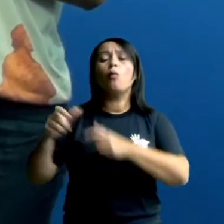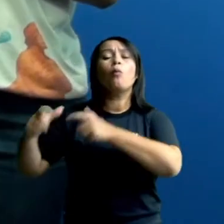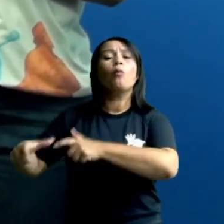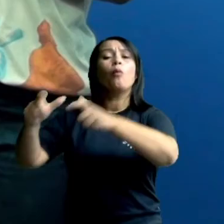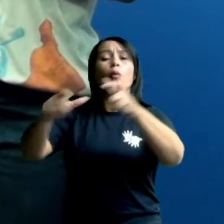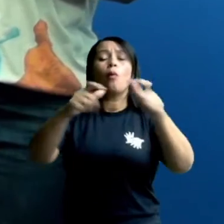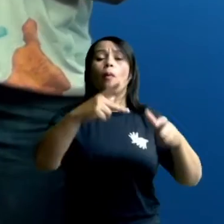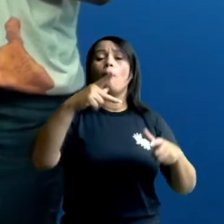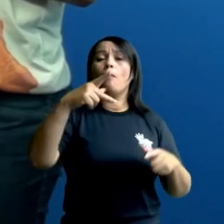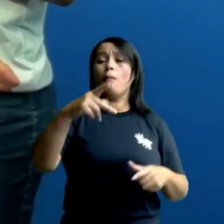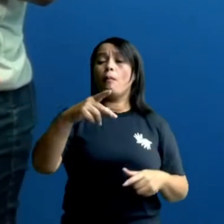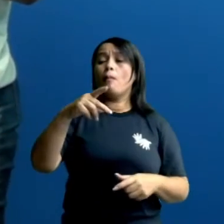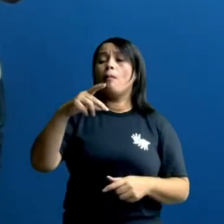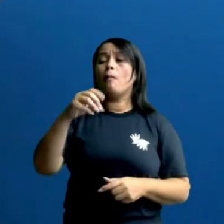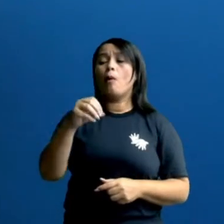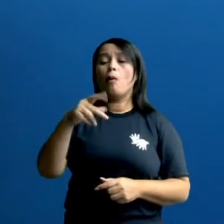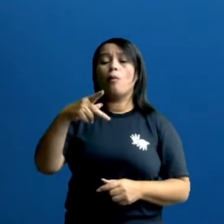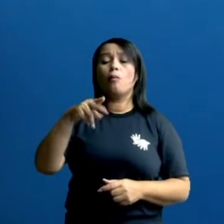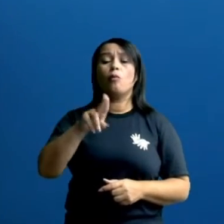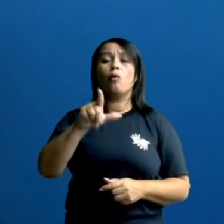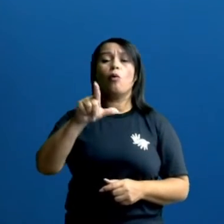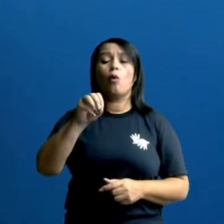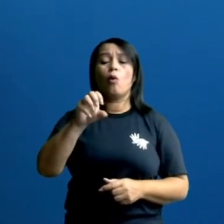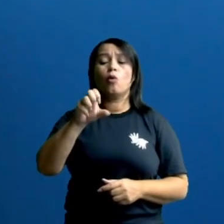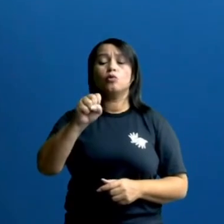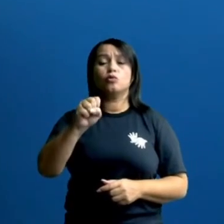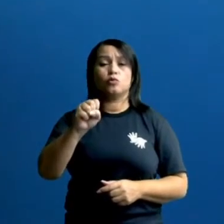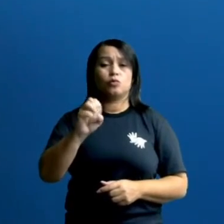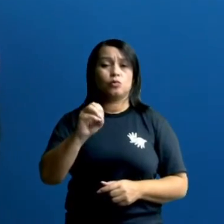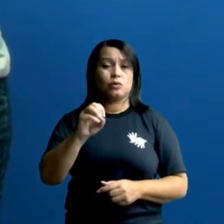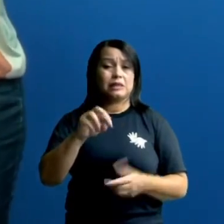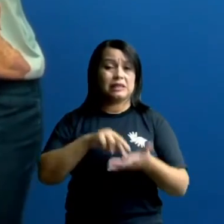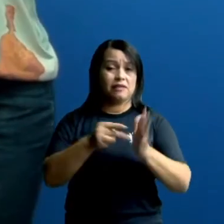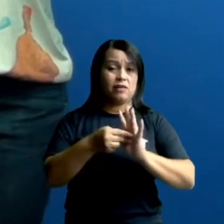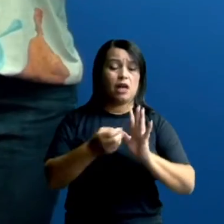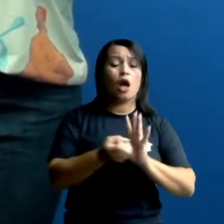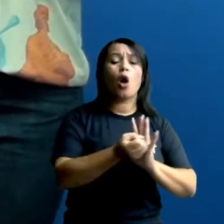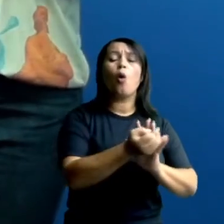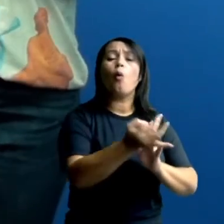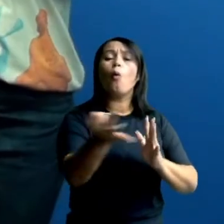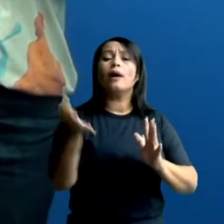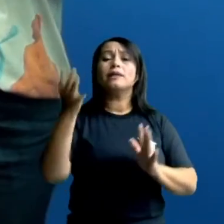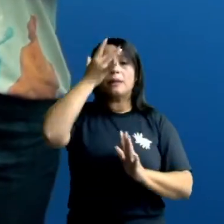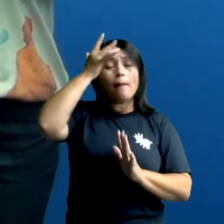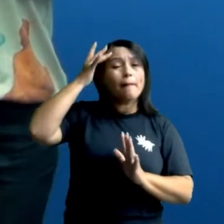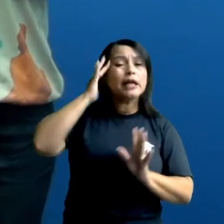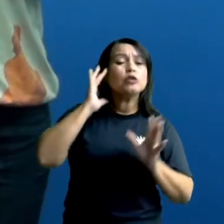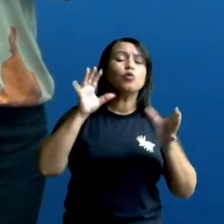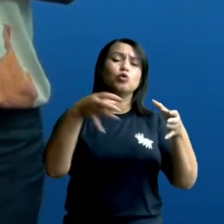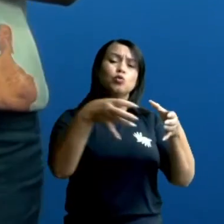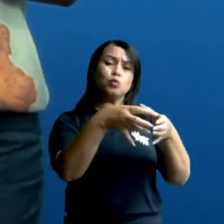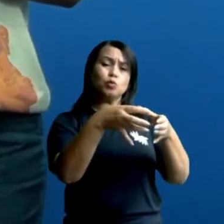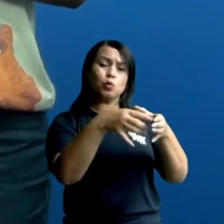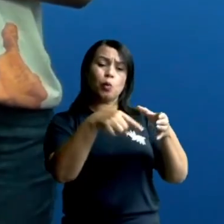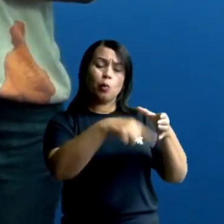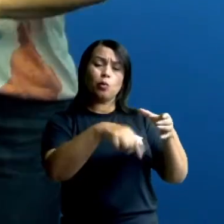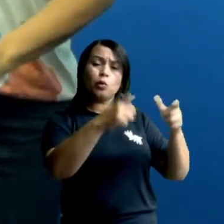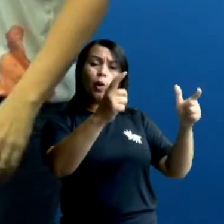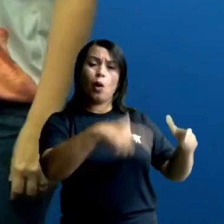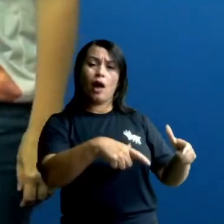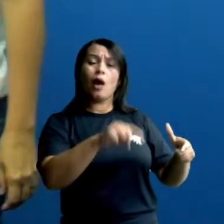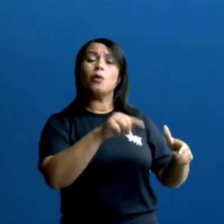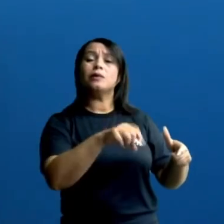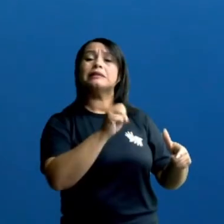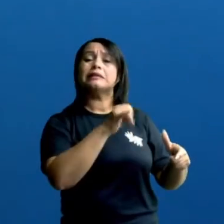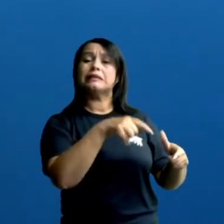a gente vai só levar em consideração o total de habitantes de um lugar. Então, eu vou pegar a população absoluta daquele lugar.